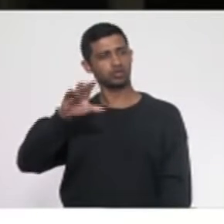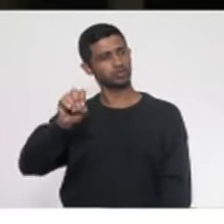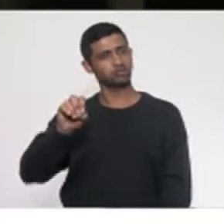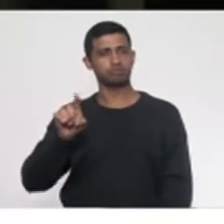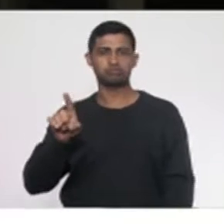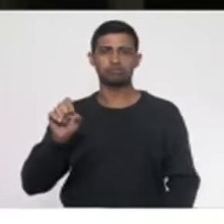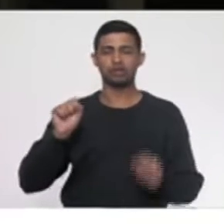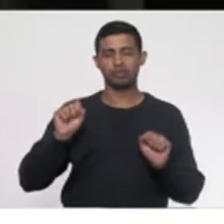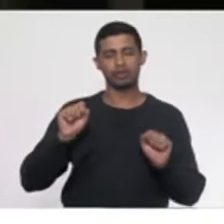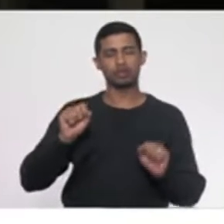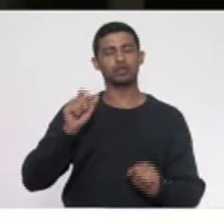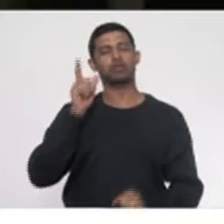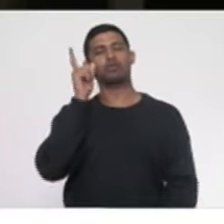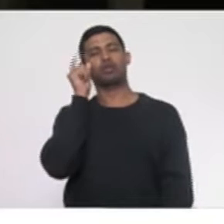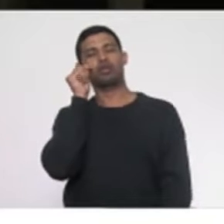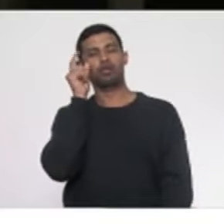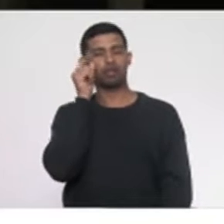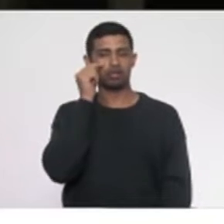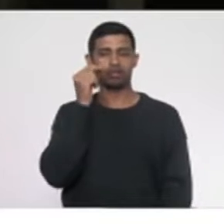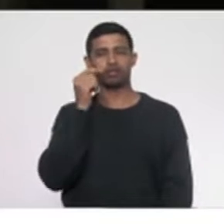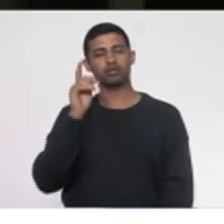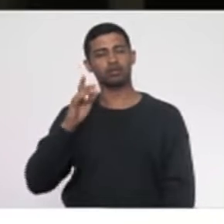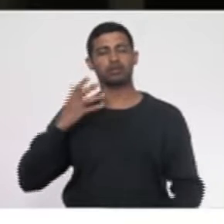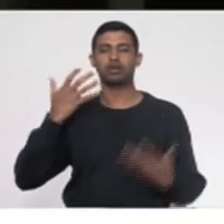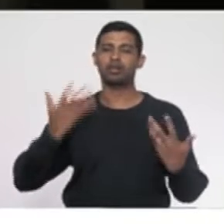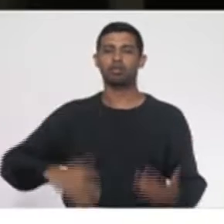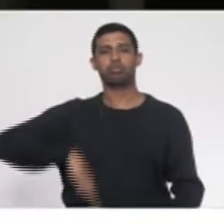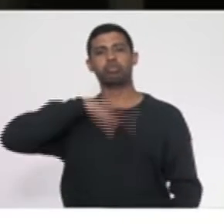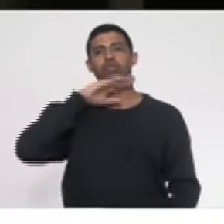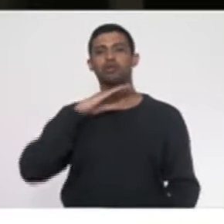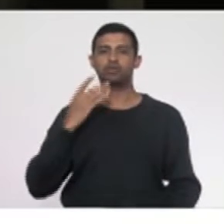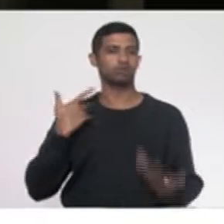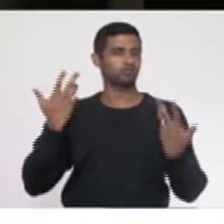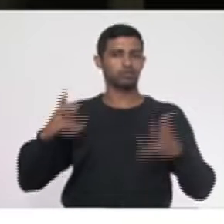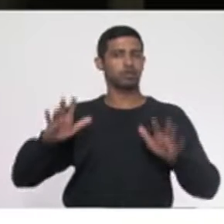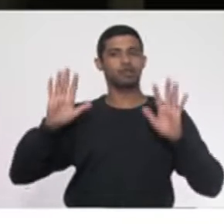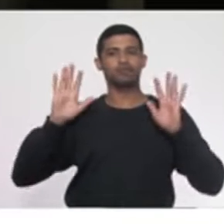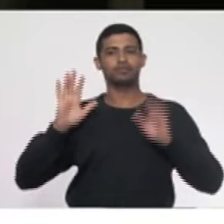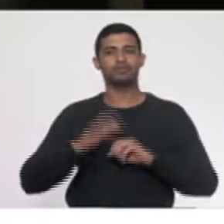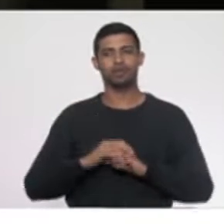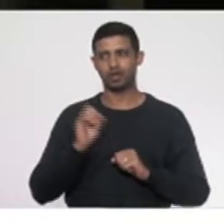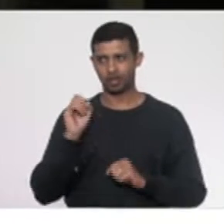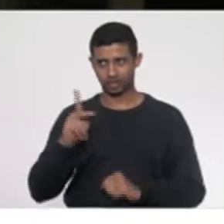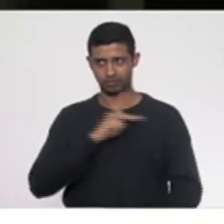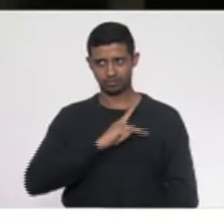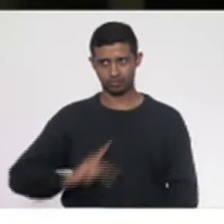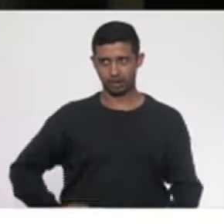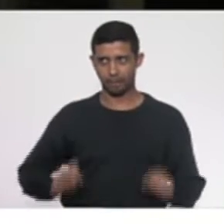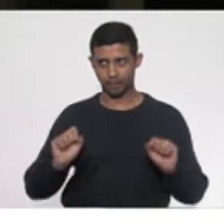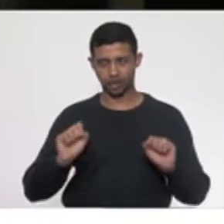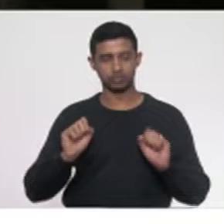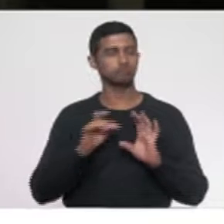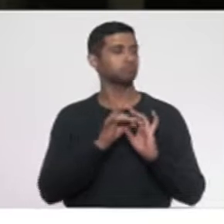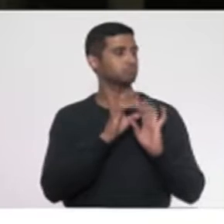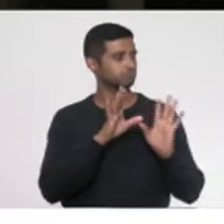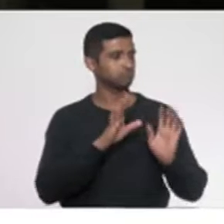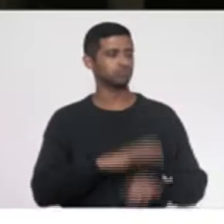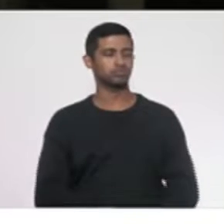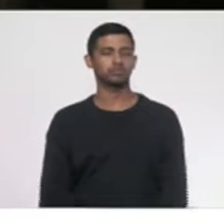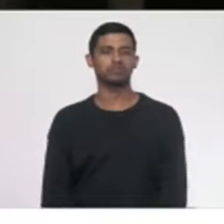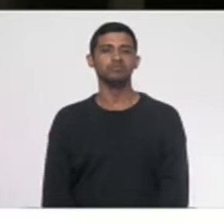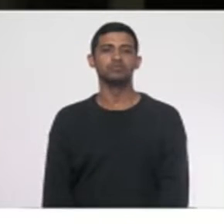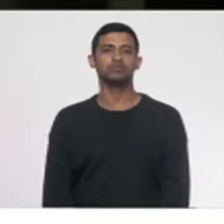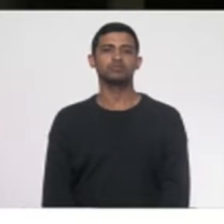poderia dormir. E eu não quero que ele faça isso. Pode ser, senhor presidente? À vontade.